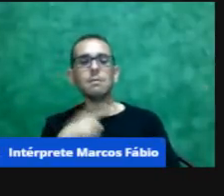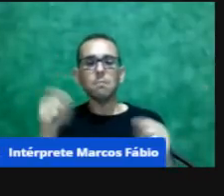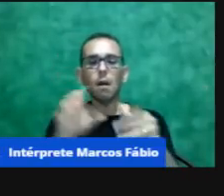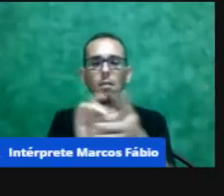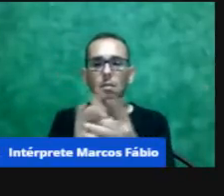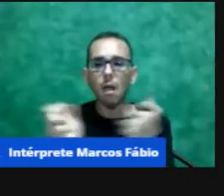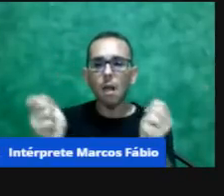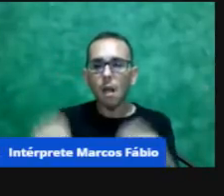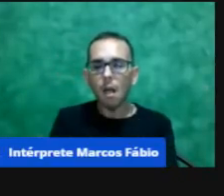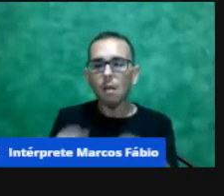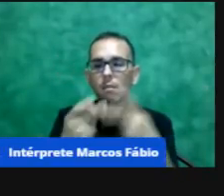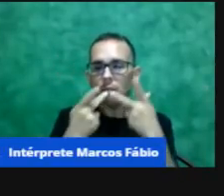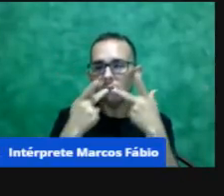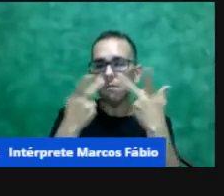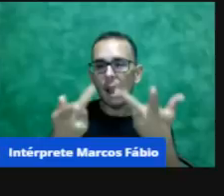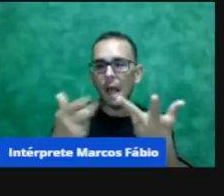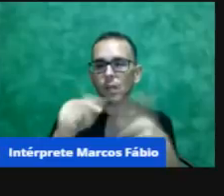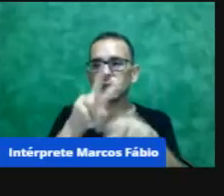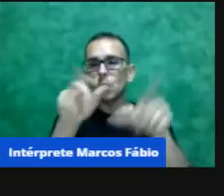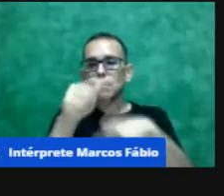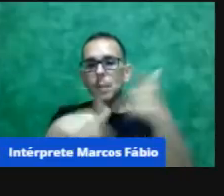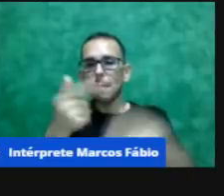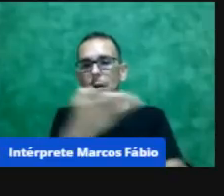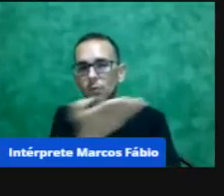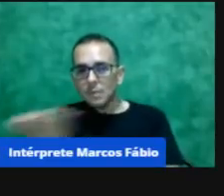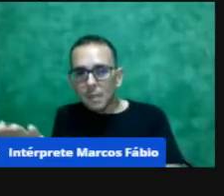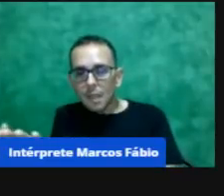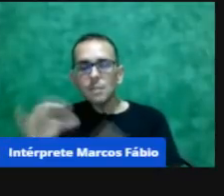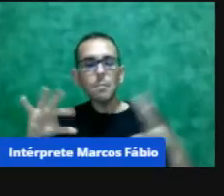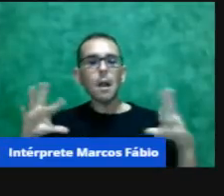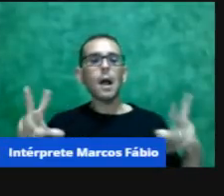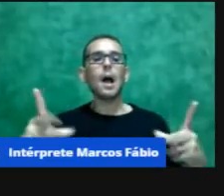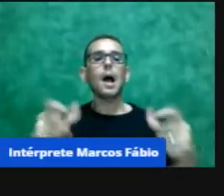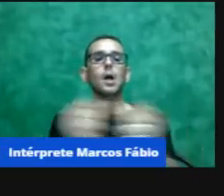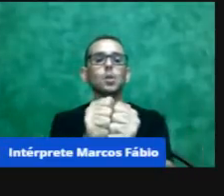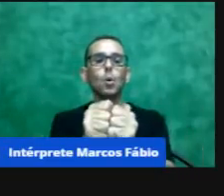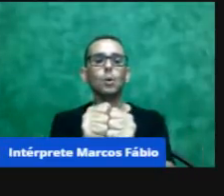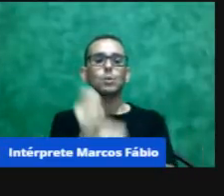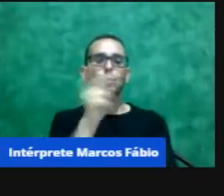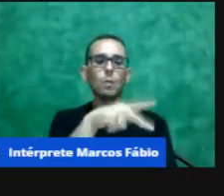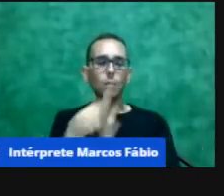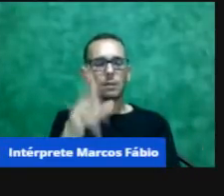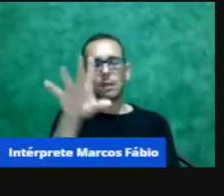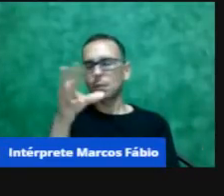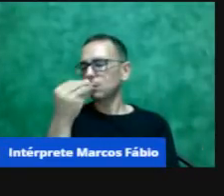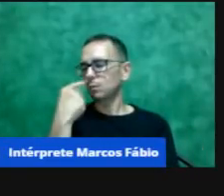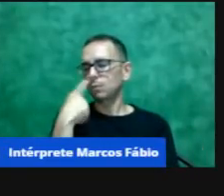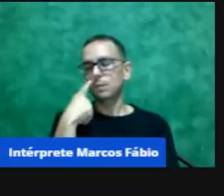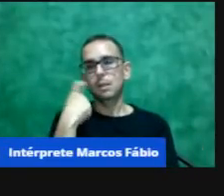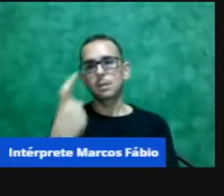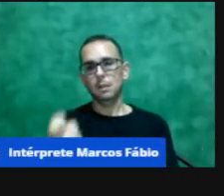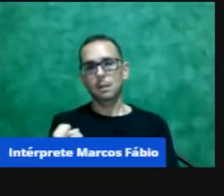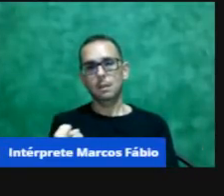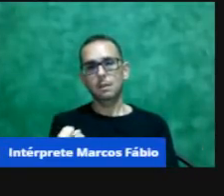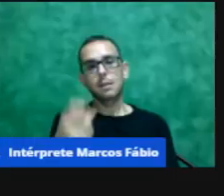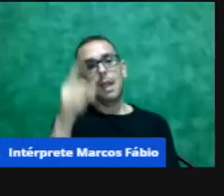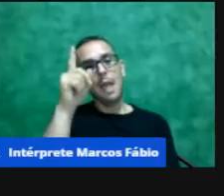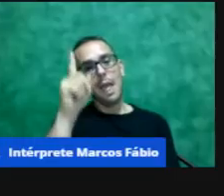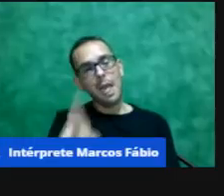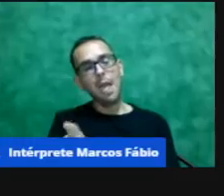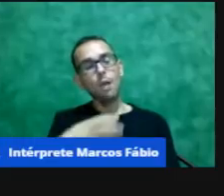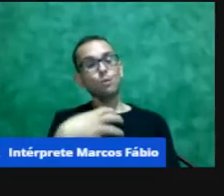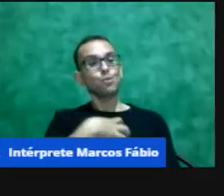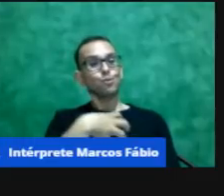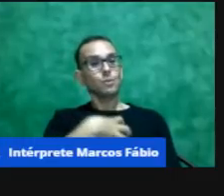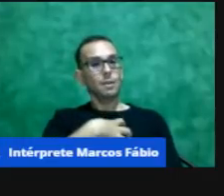de falar do trabalho de vocês para todos os professores é muito interessante. Eu acho que é uma das melhores coisas